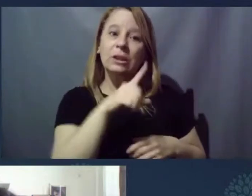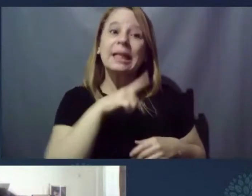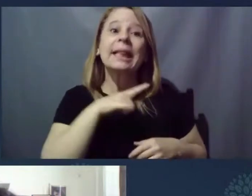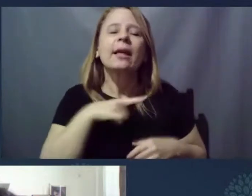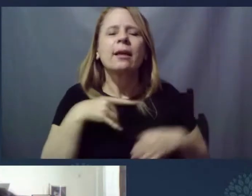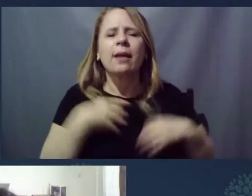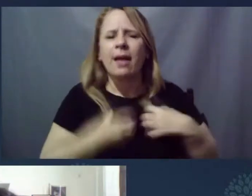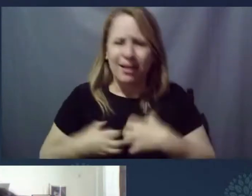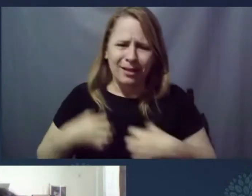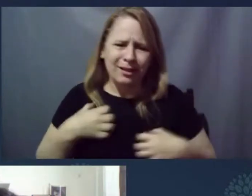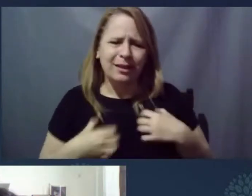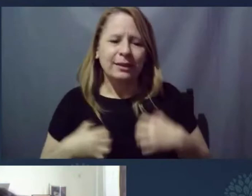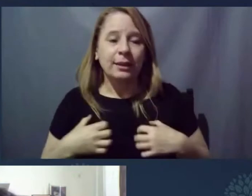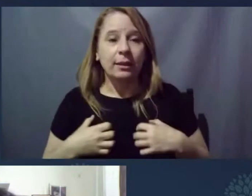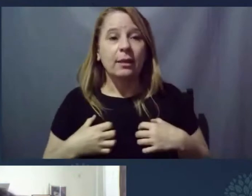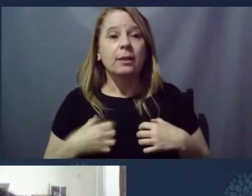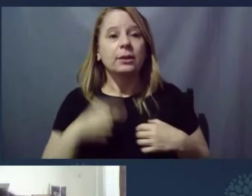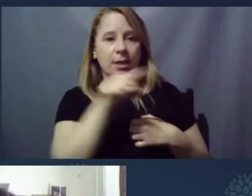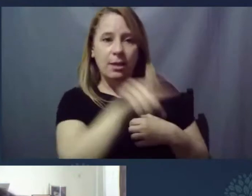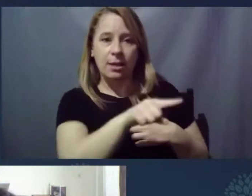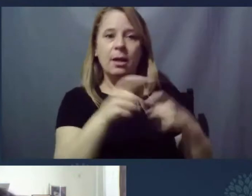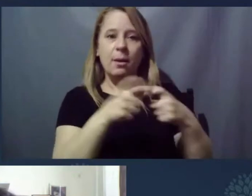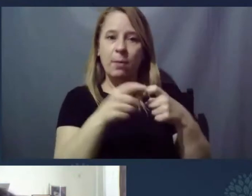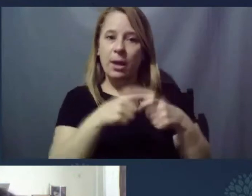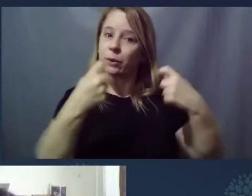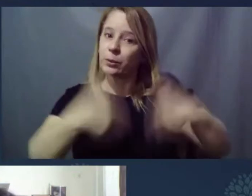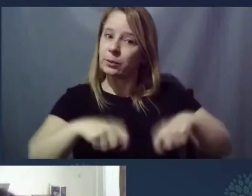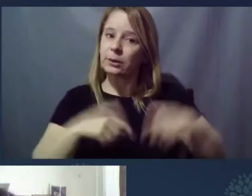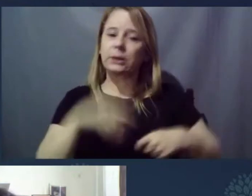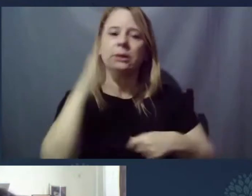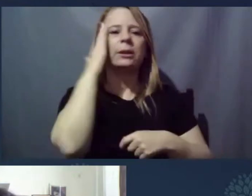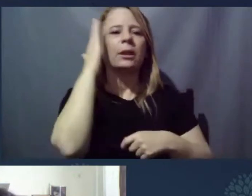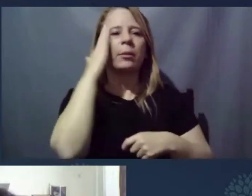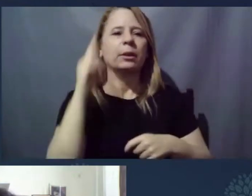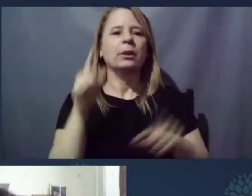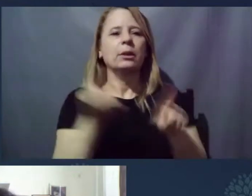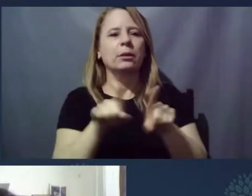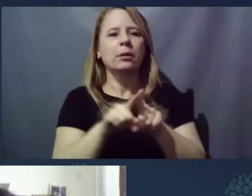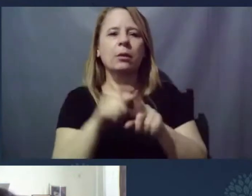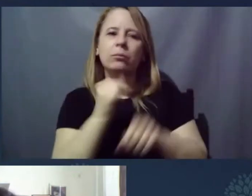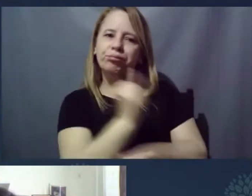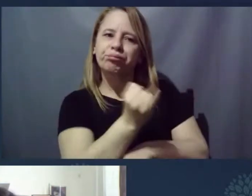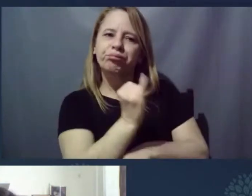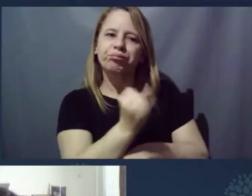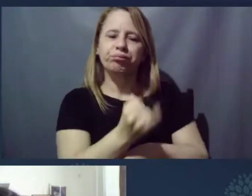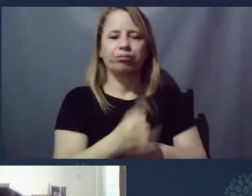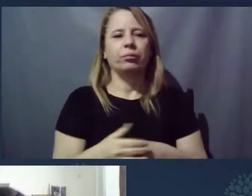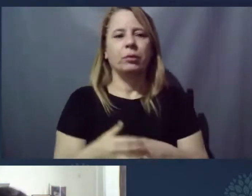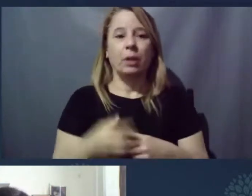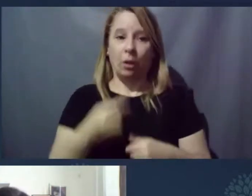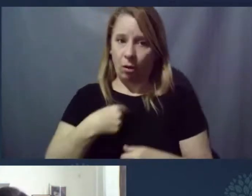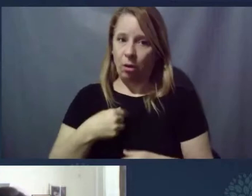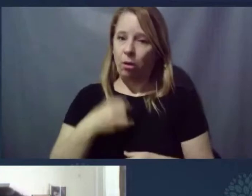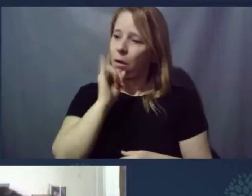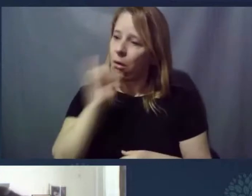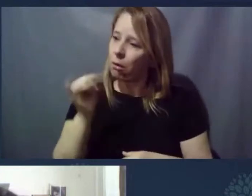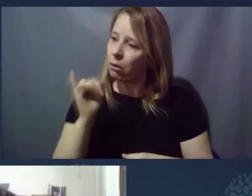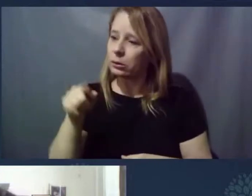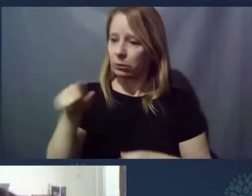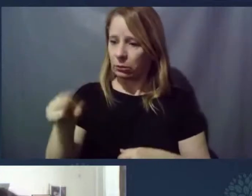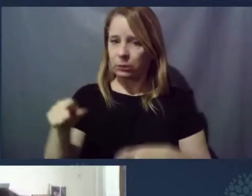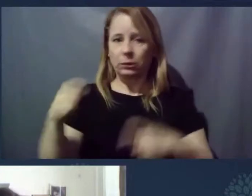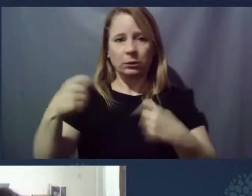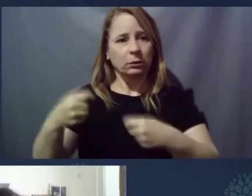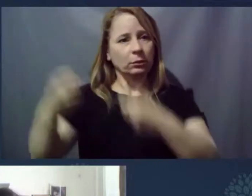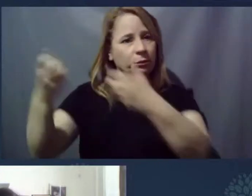problema nenhum assumir que tem algum quadro de ansiedade, gente. E eu falo isso muito para os pacientes com asma, porque